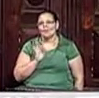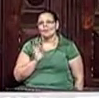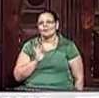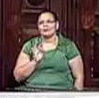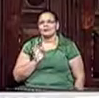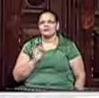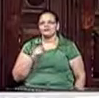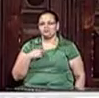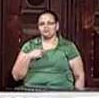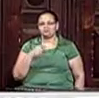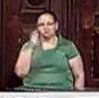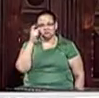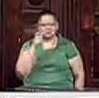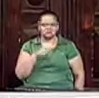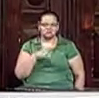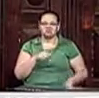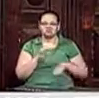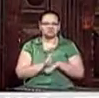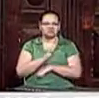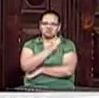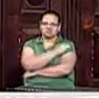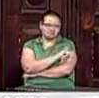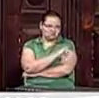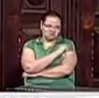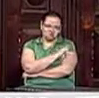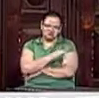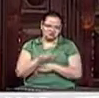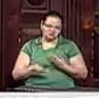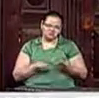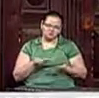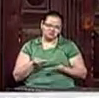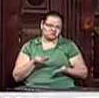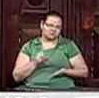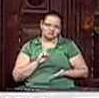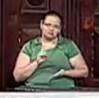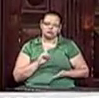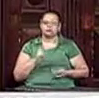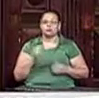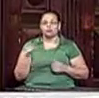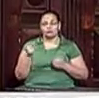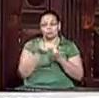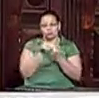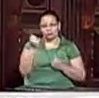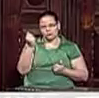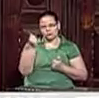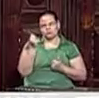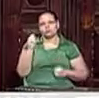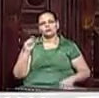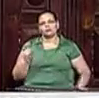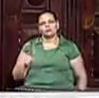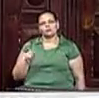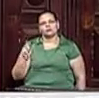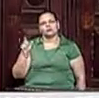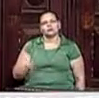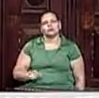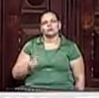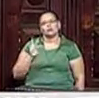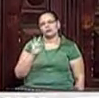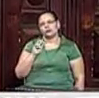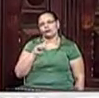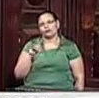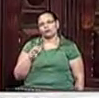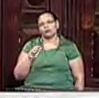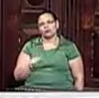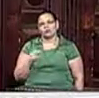pelo Estado do Rio de Janeiro. Não vou falar do ministro da Fazenda, que esse é óbvio, que eu não sei nem se tem apreço por